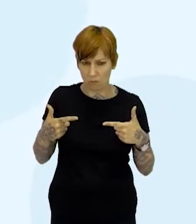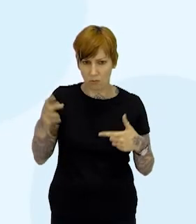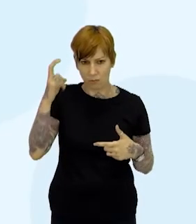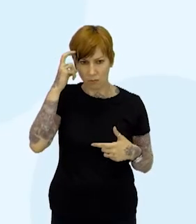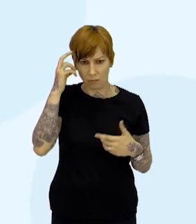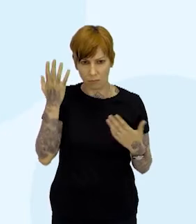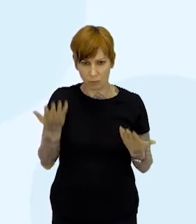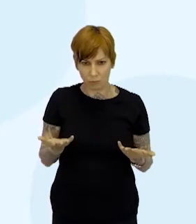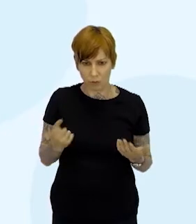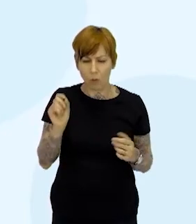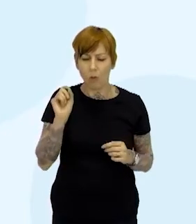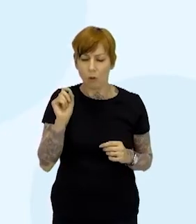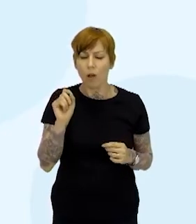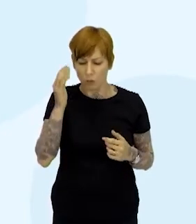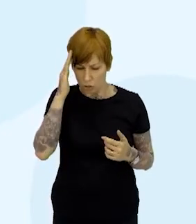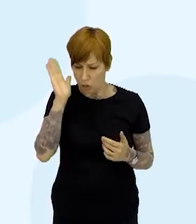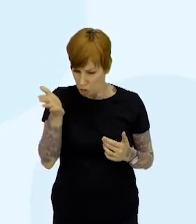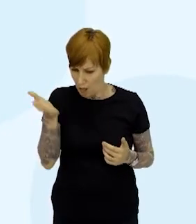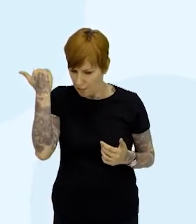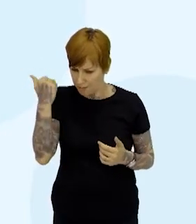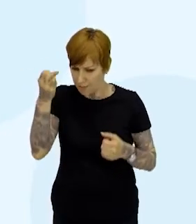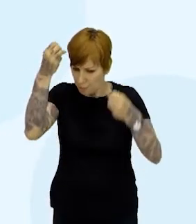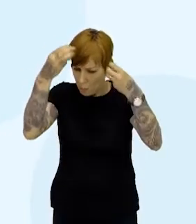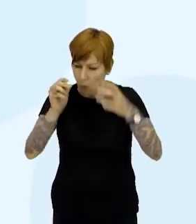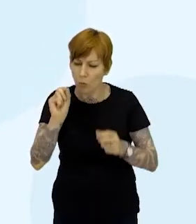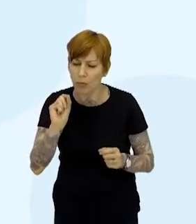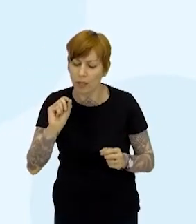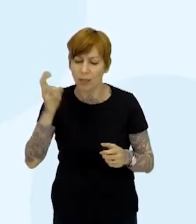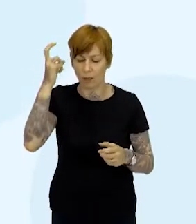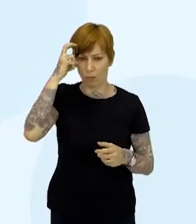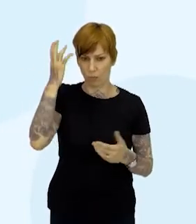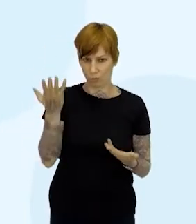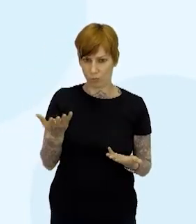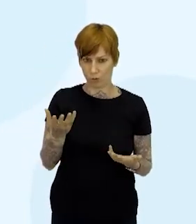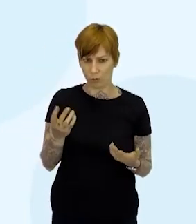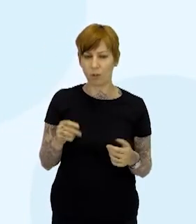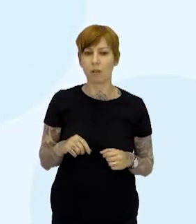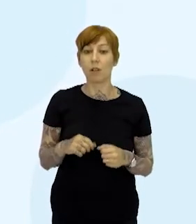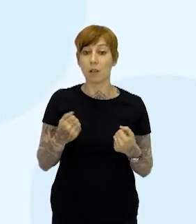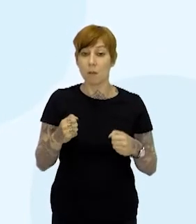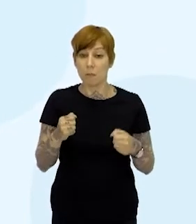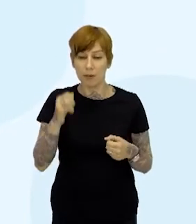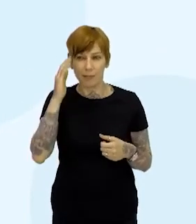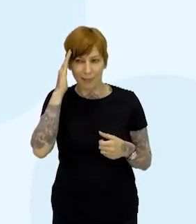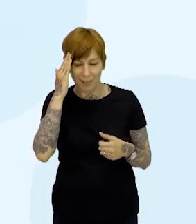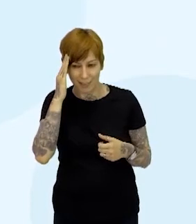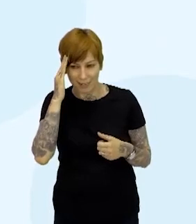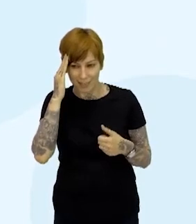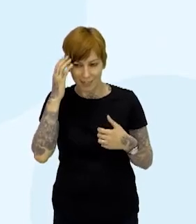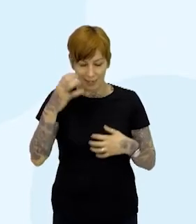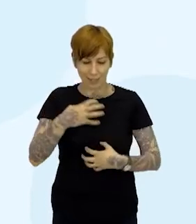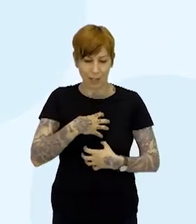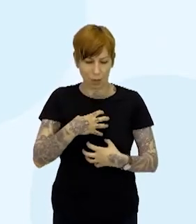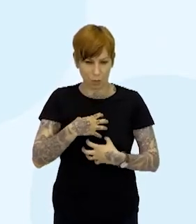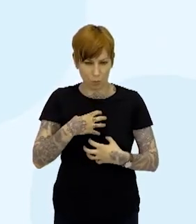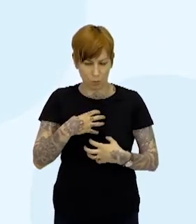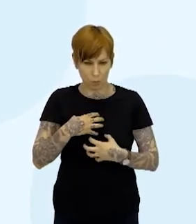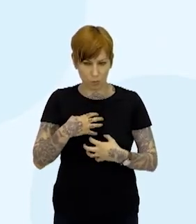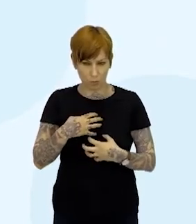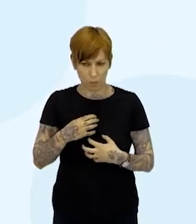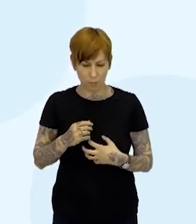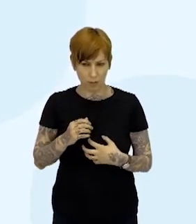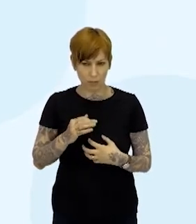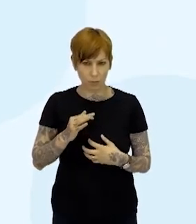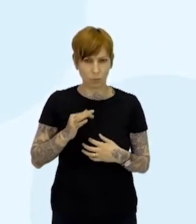que é formado uma cultura. Tá? Então, a gente tem que entender que, quando a gente fala da cultura, esses comportamentos, a longo prazo, eles vão